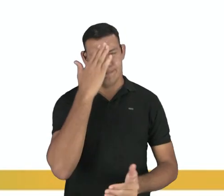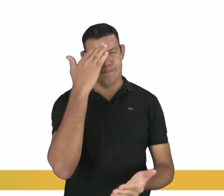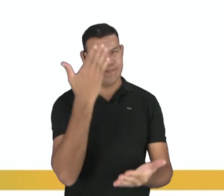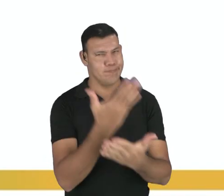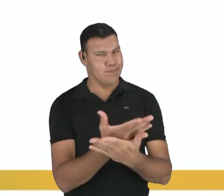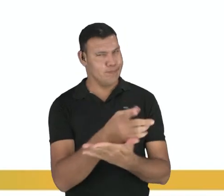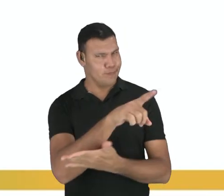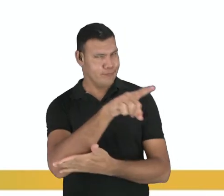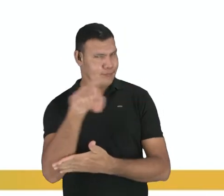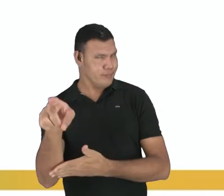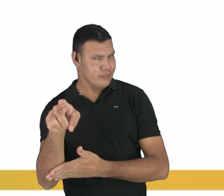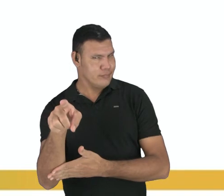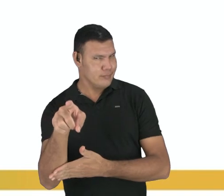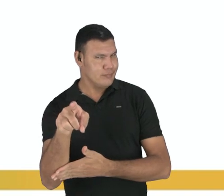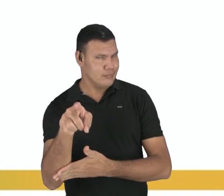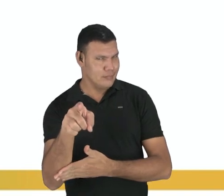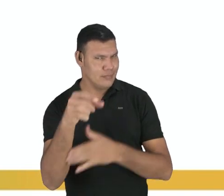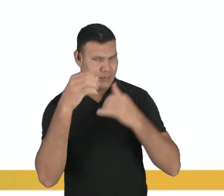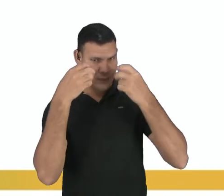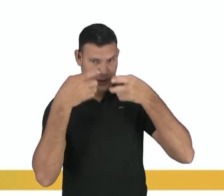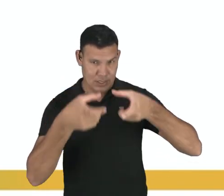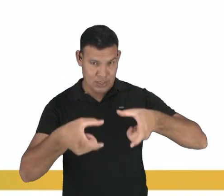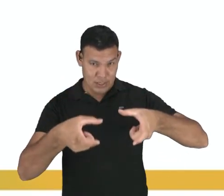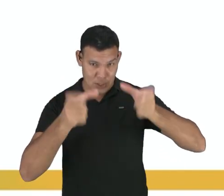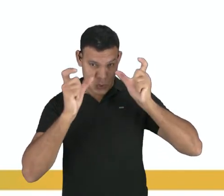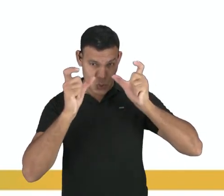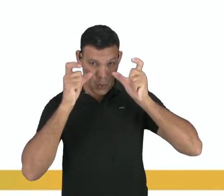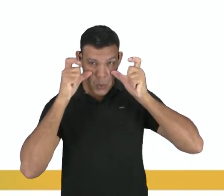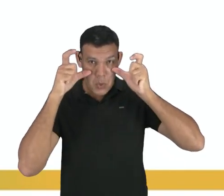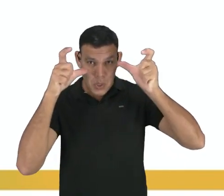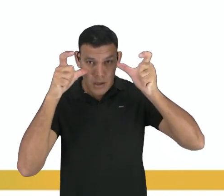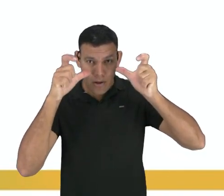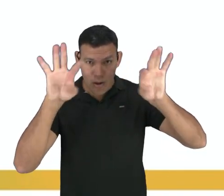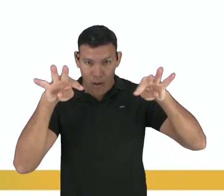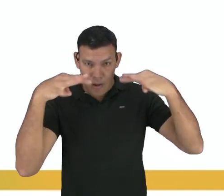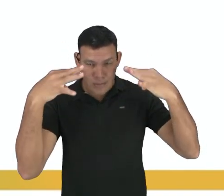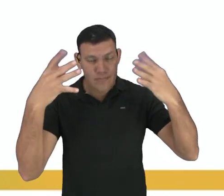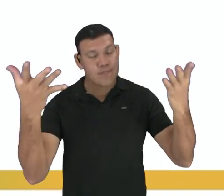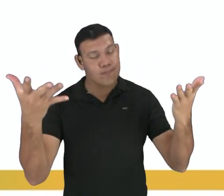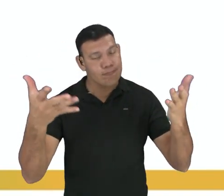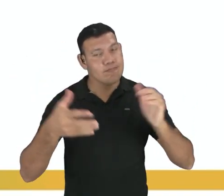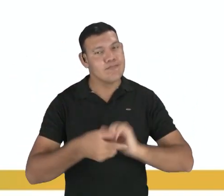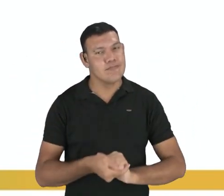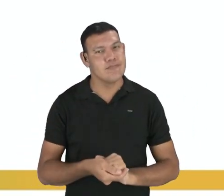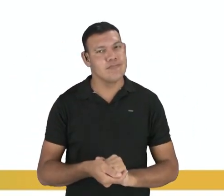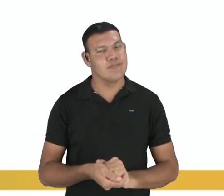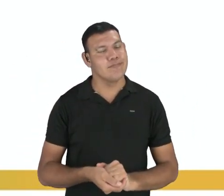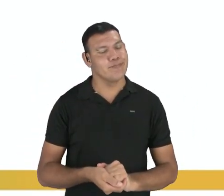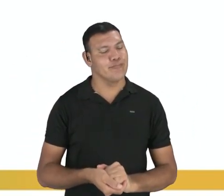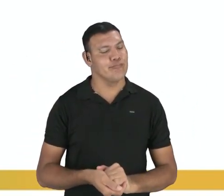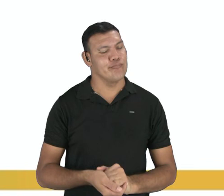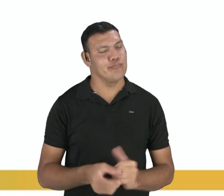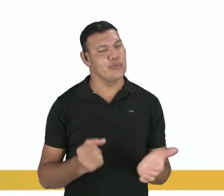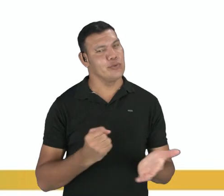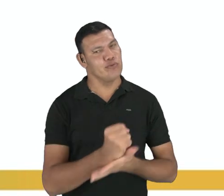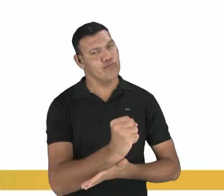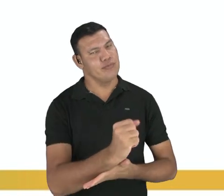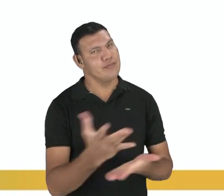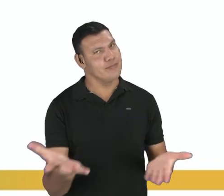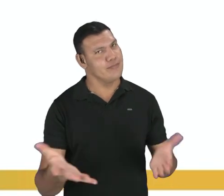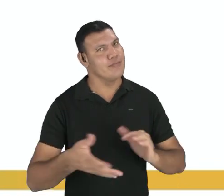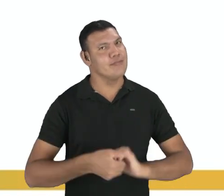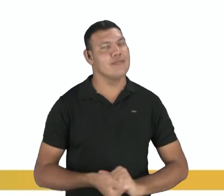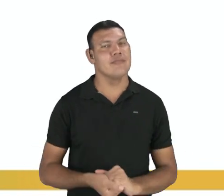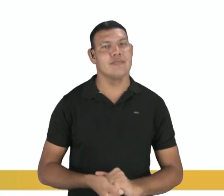nem tenham reparado, já é a nossa terceira aula e talvez vocês não tenham reparado que check it out também é um